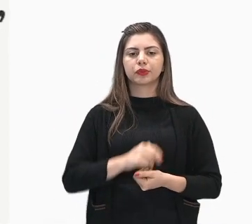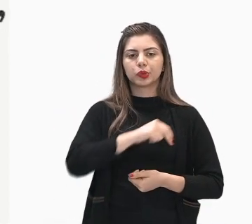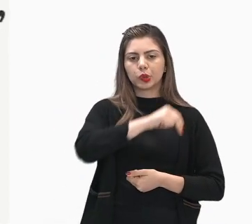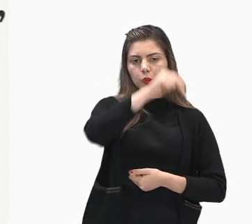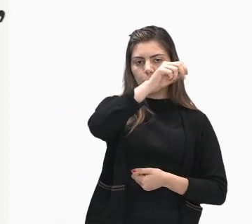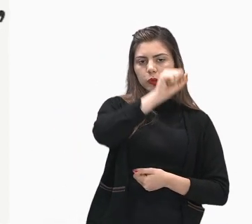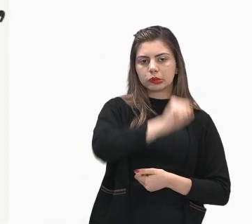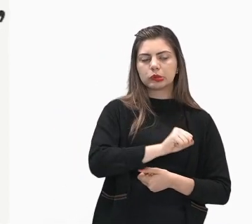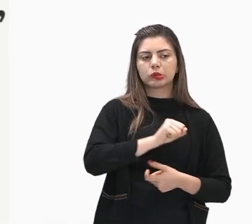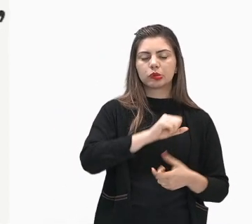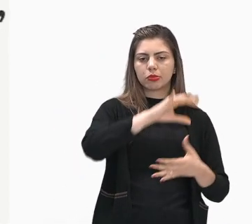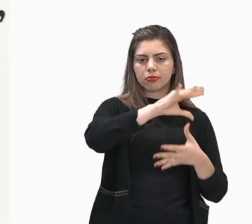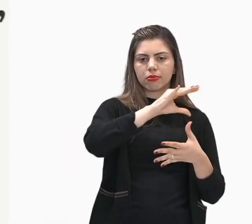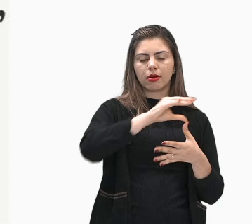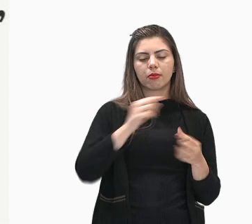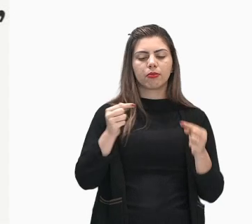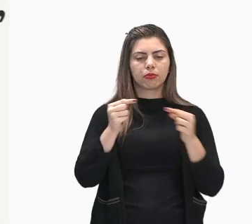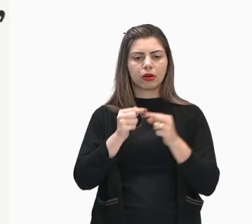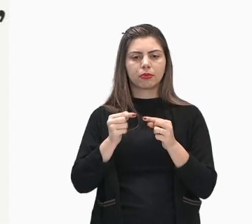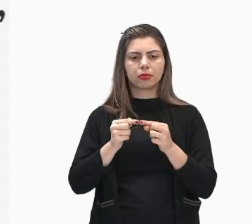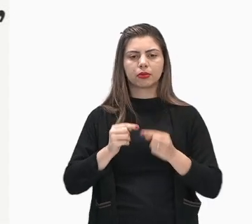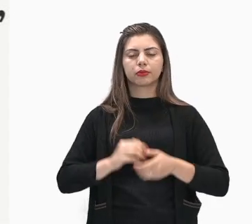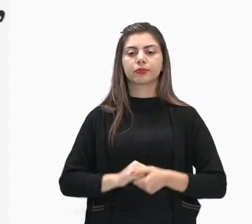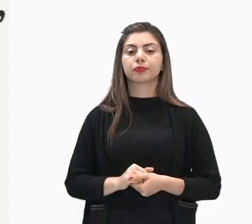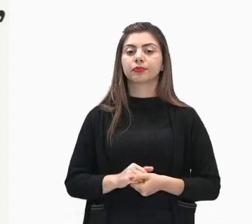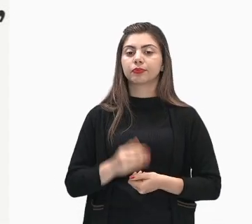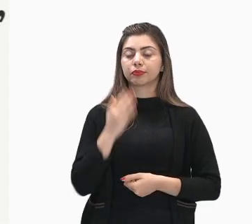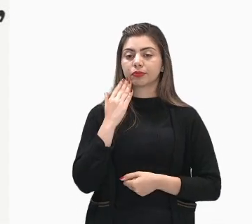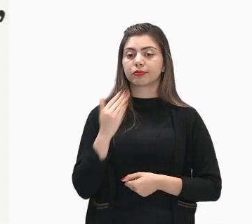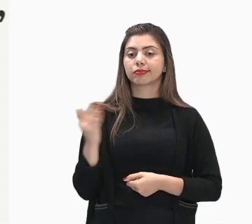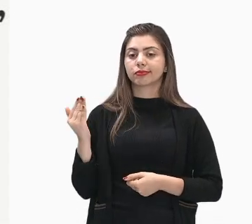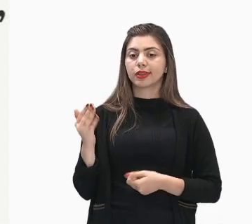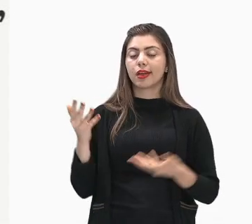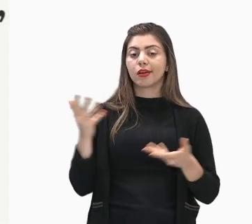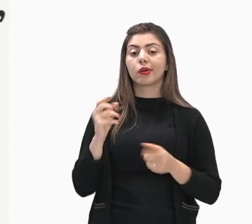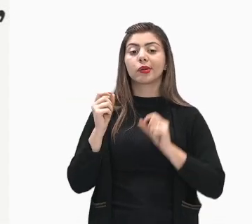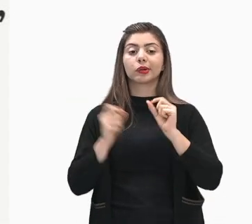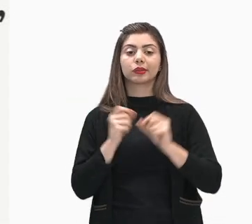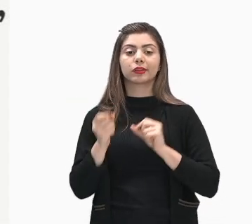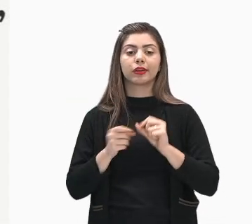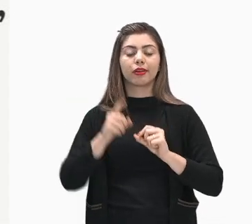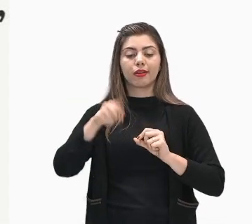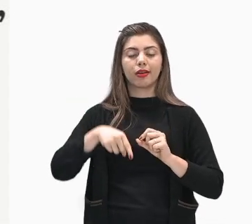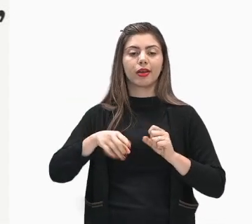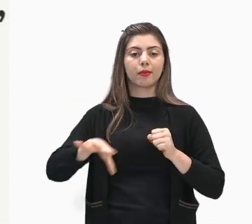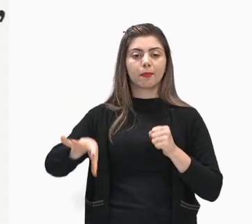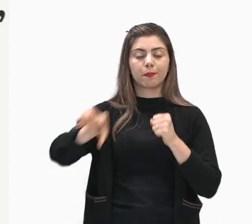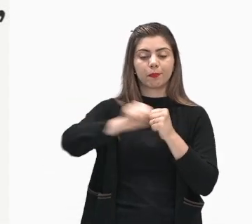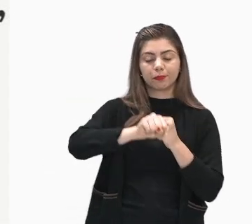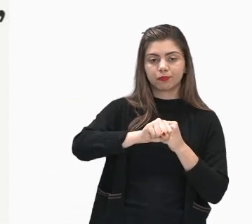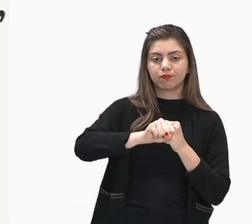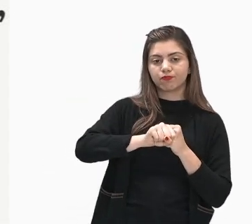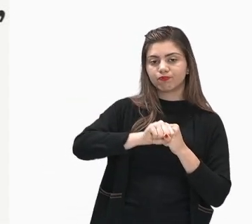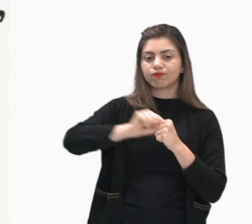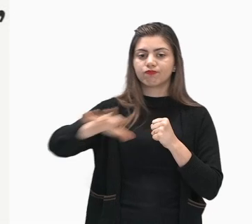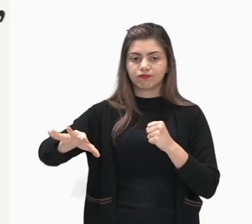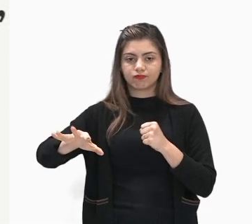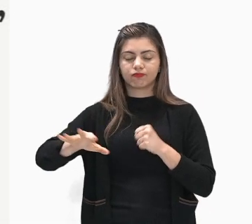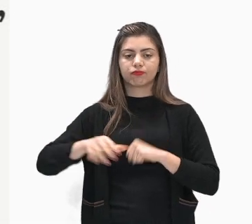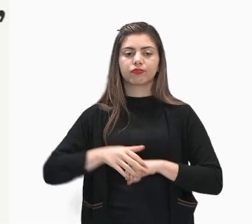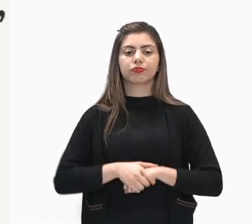ver, pessoal, aqui nós temos agora a atração e a repulsão. Já falamos das propriedades dos polos